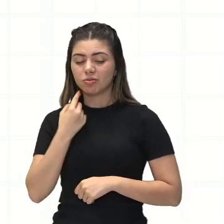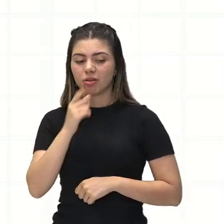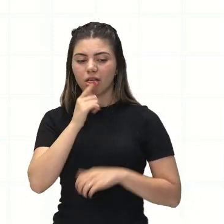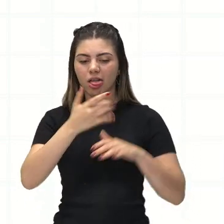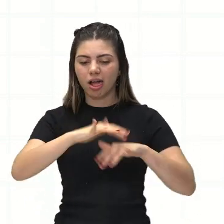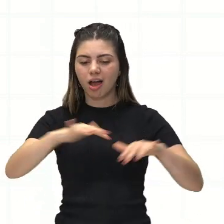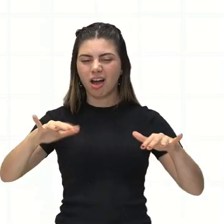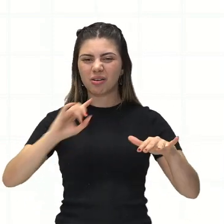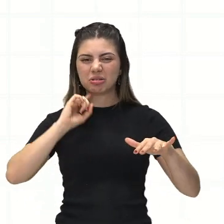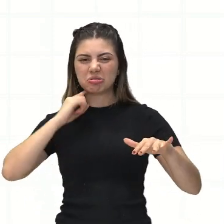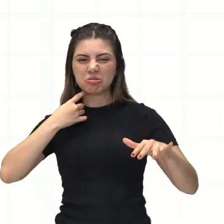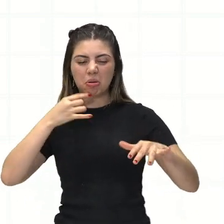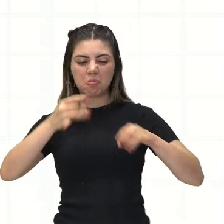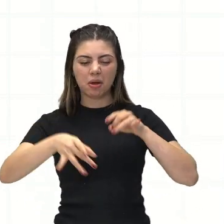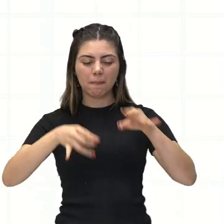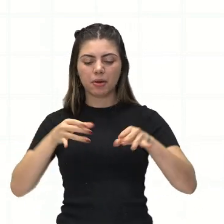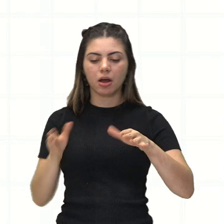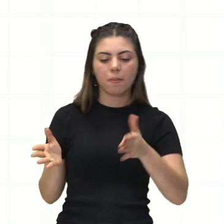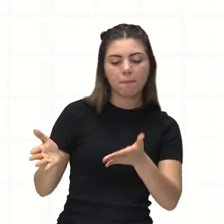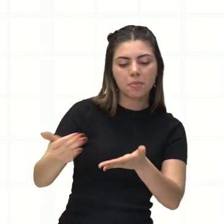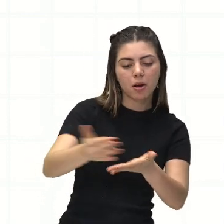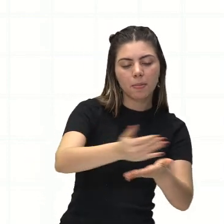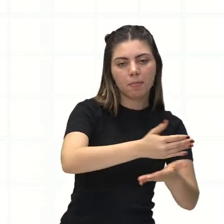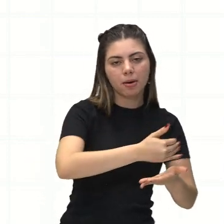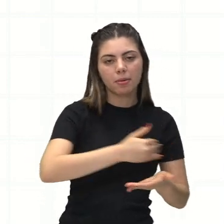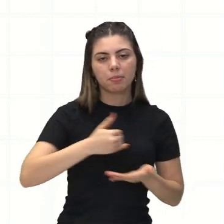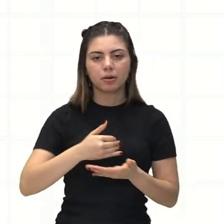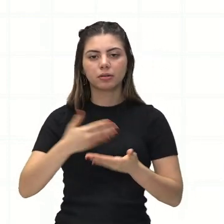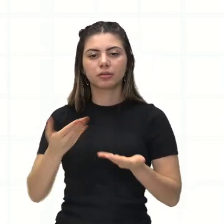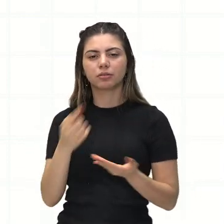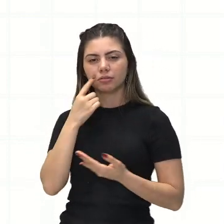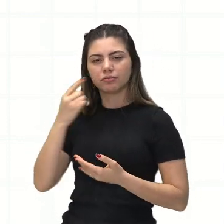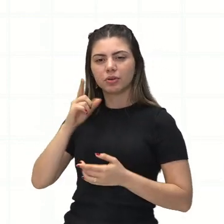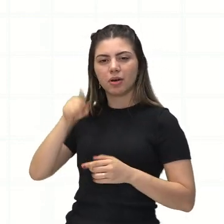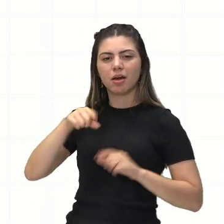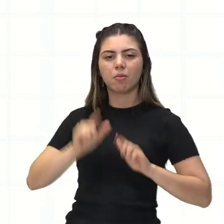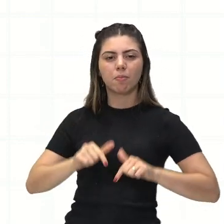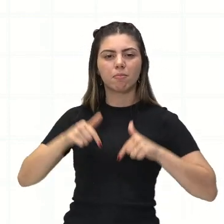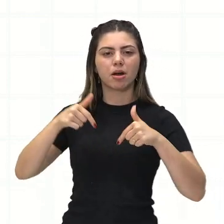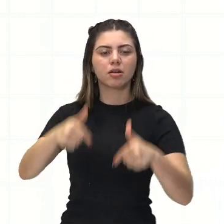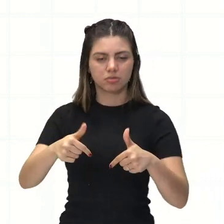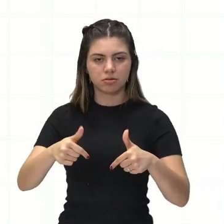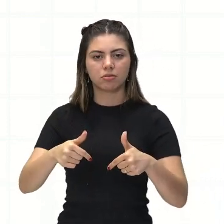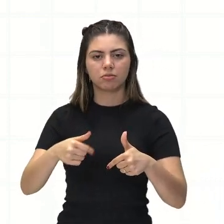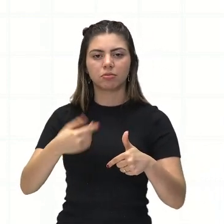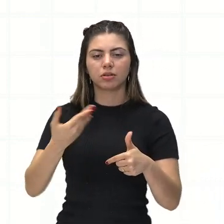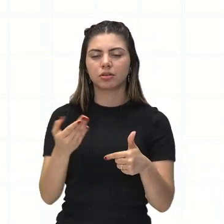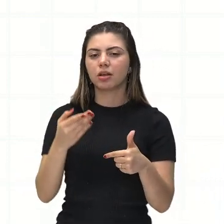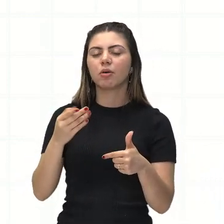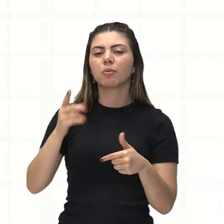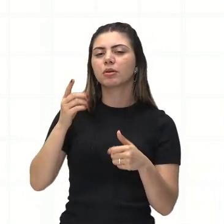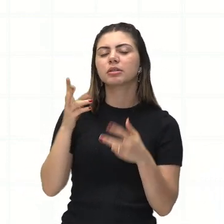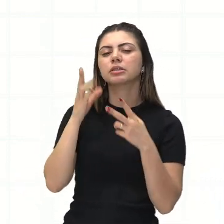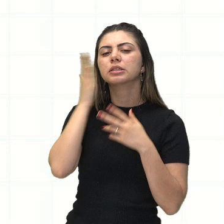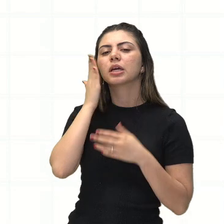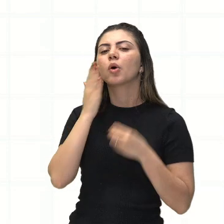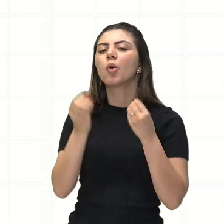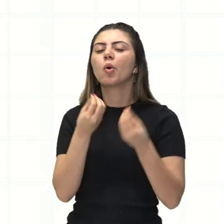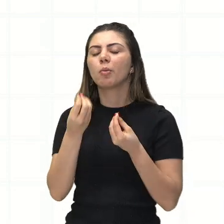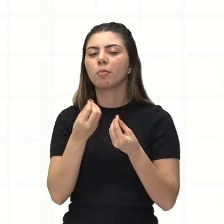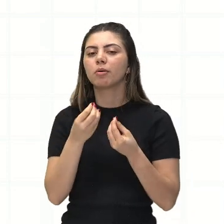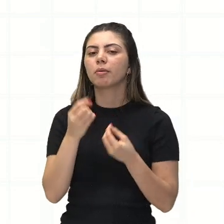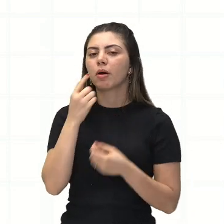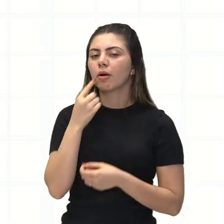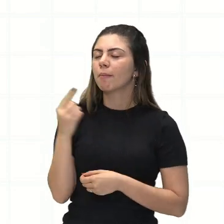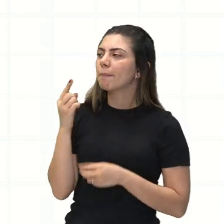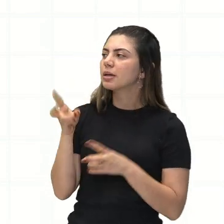lixo na praia é o complemento verbal, indicando o objeto direto da ação de recolher. Como é que eu sei disso? Primeiro, aquelas perguntinhas básicas,